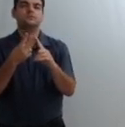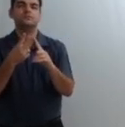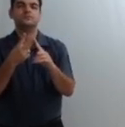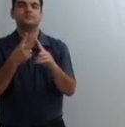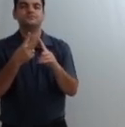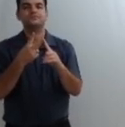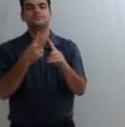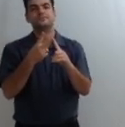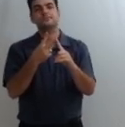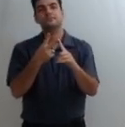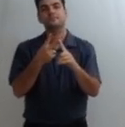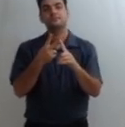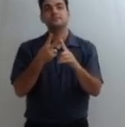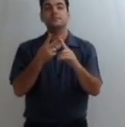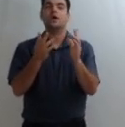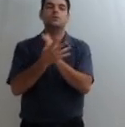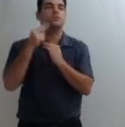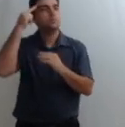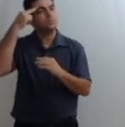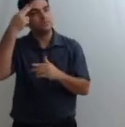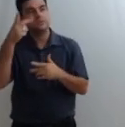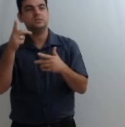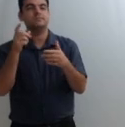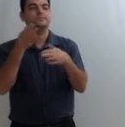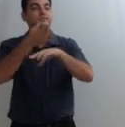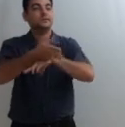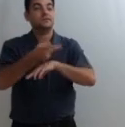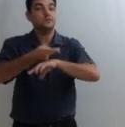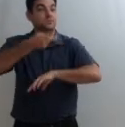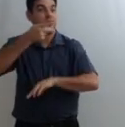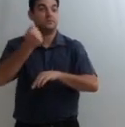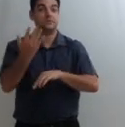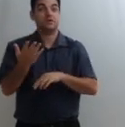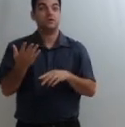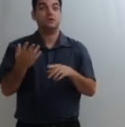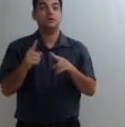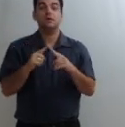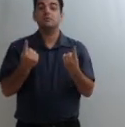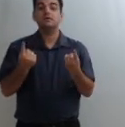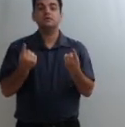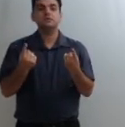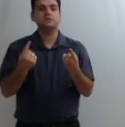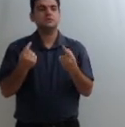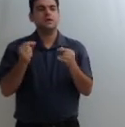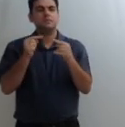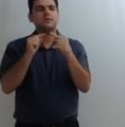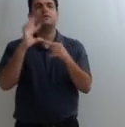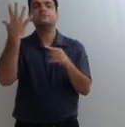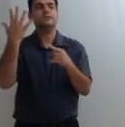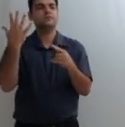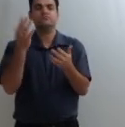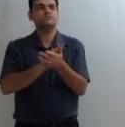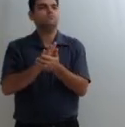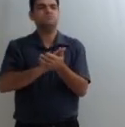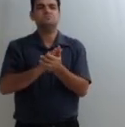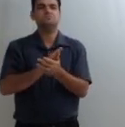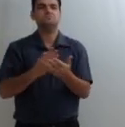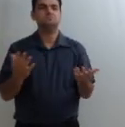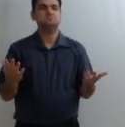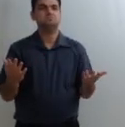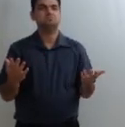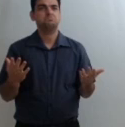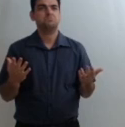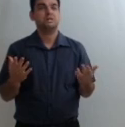em hipótese de colaboração premiada, mas não modulou os efeitos. Já havia modulado os efeitos com